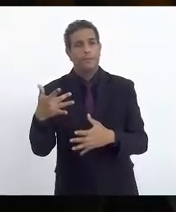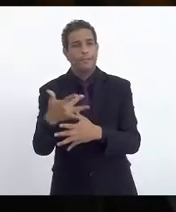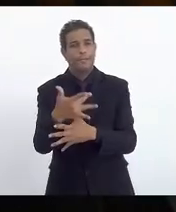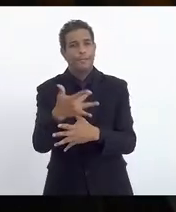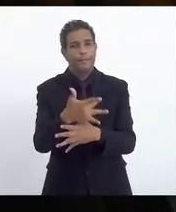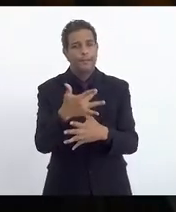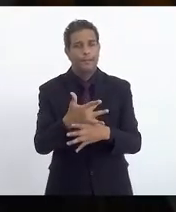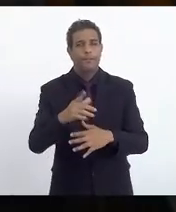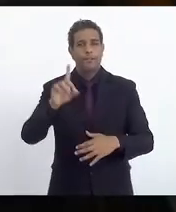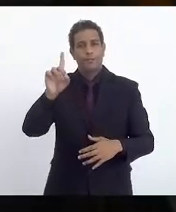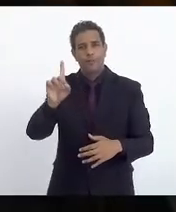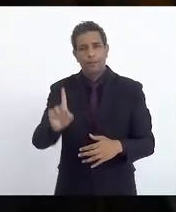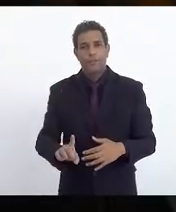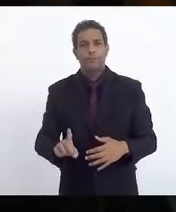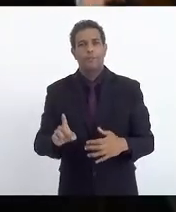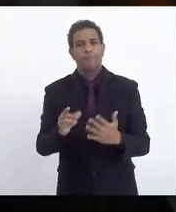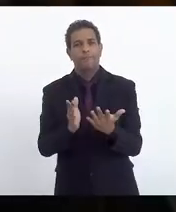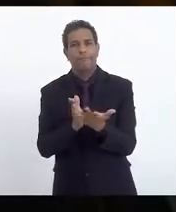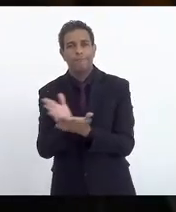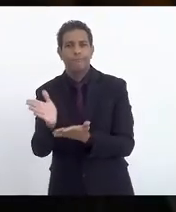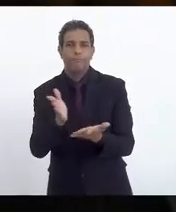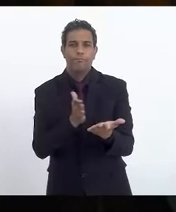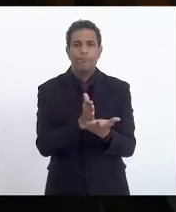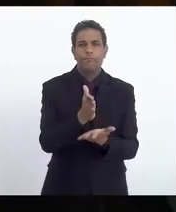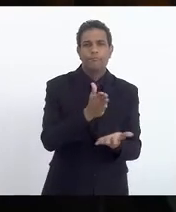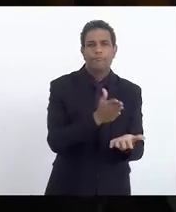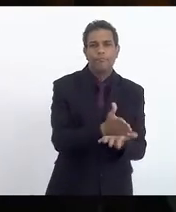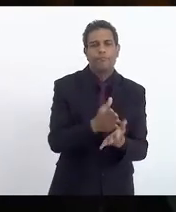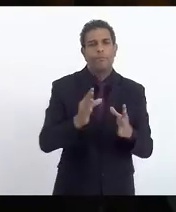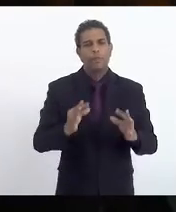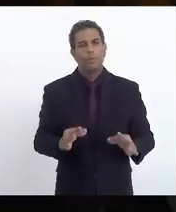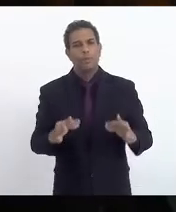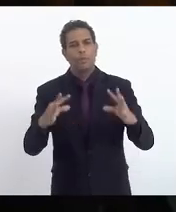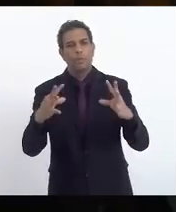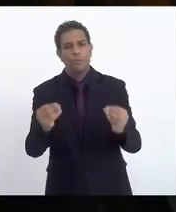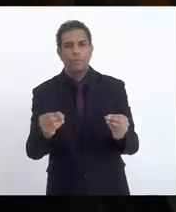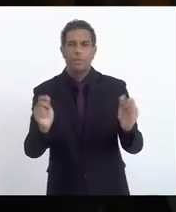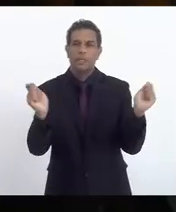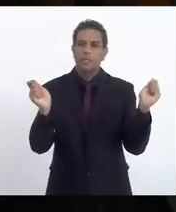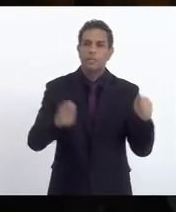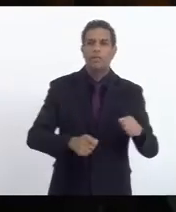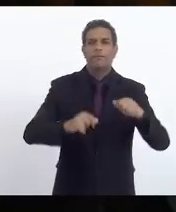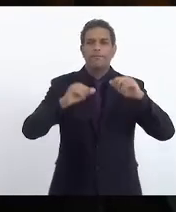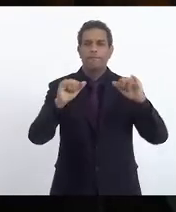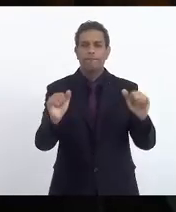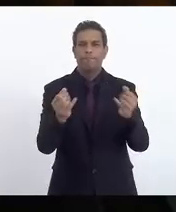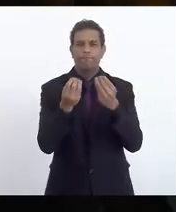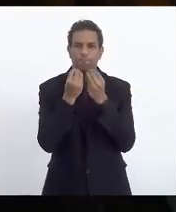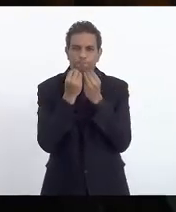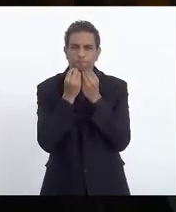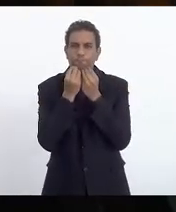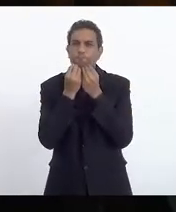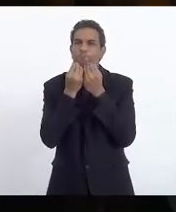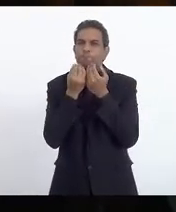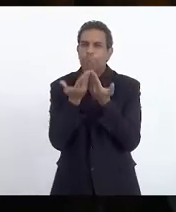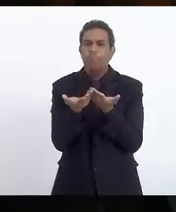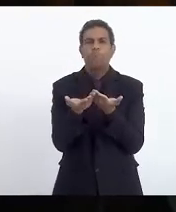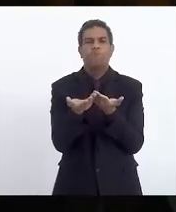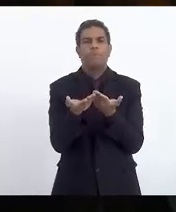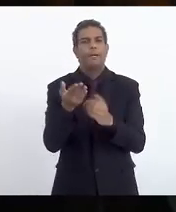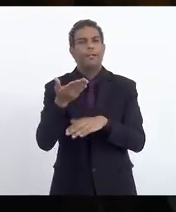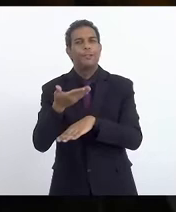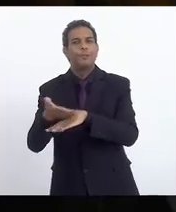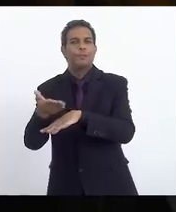o direito ao deslocamento isso tudo é imprescindível para o exercício da